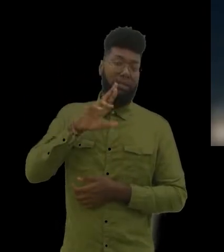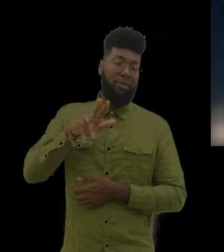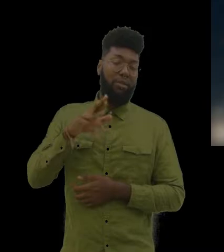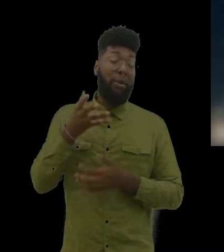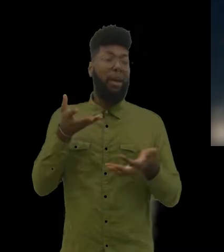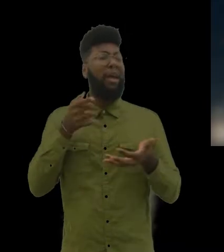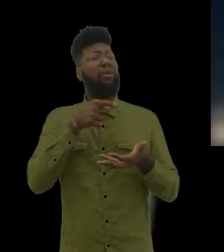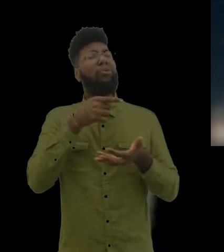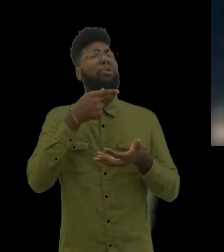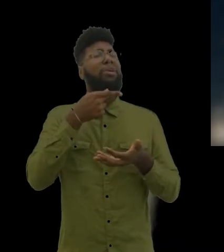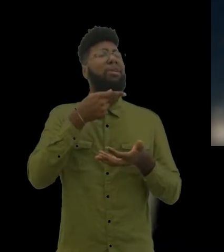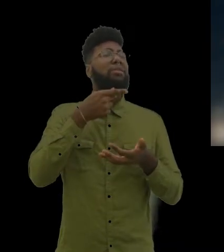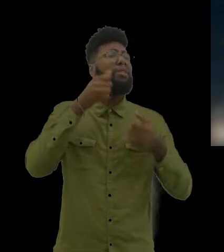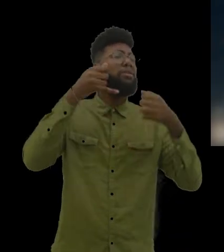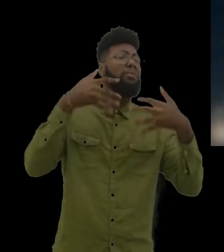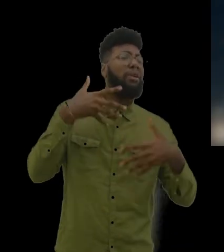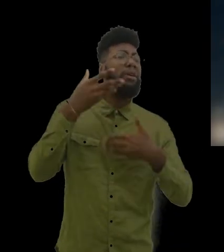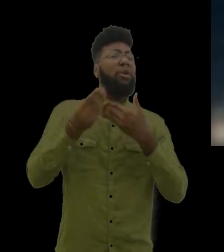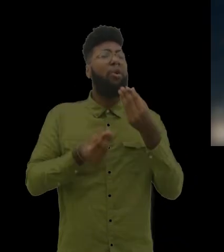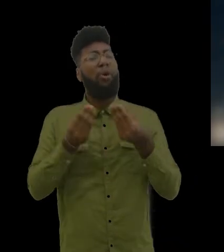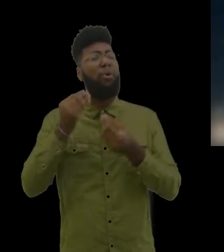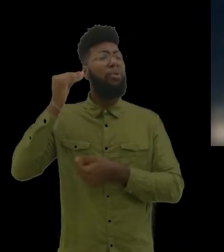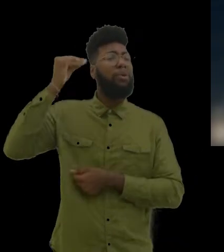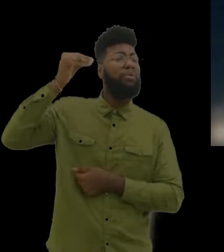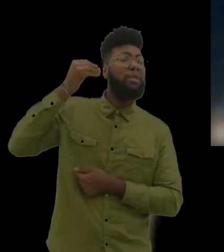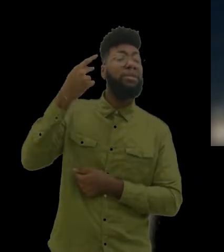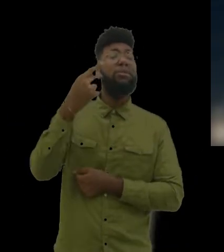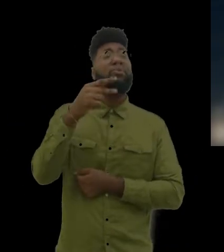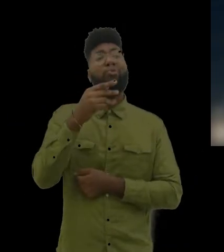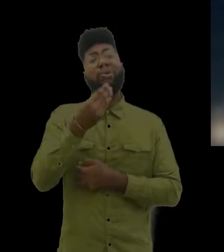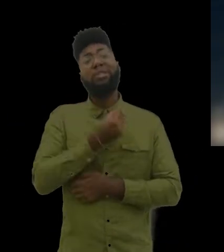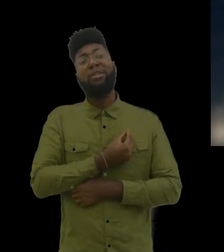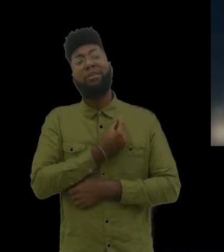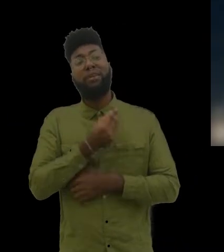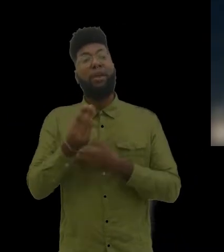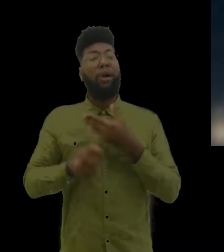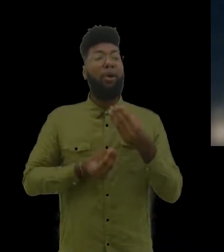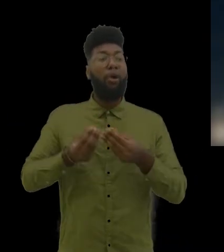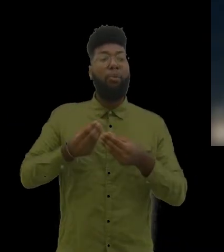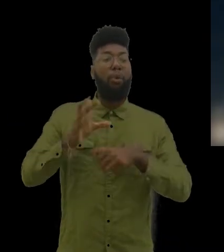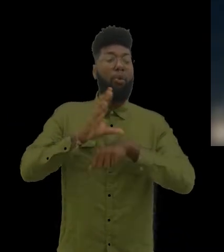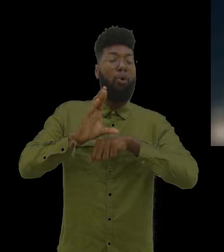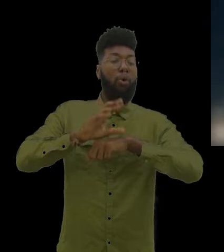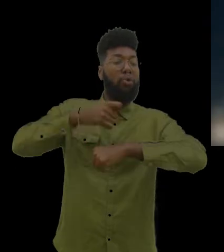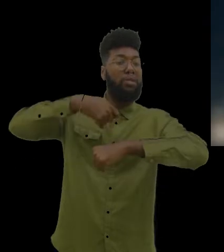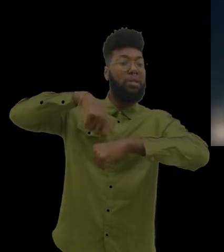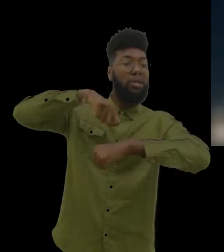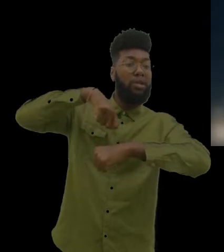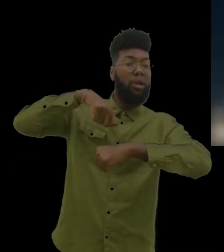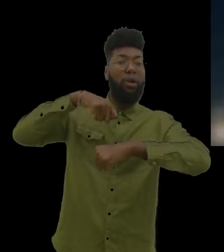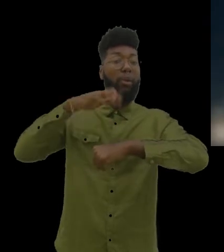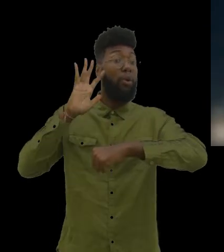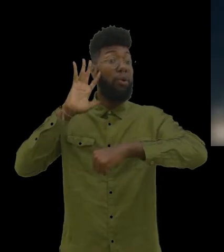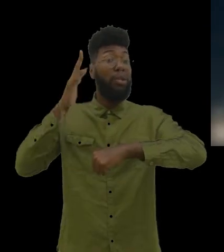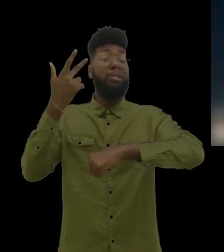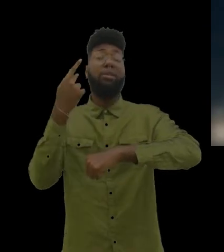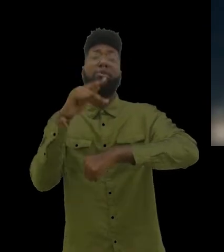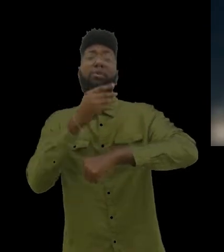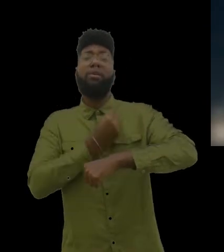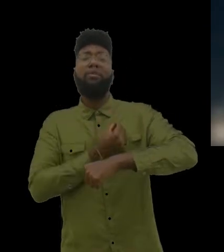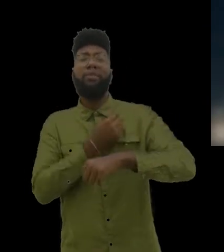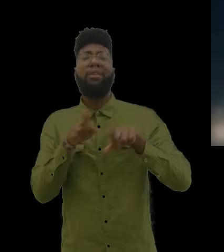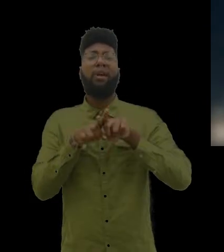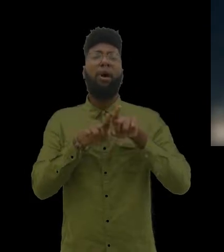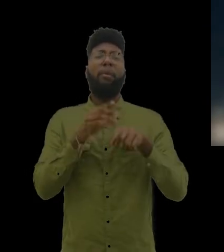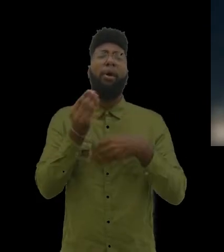que a gastronomia apareceu na tua vida, né? E como também teu entendimento como um homem negro dentro de uma universidade, dentro